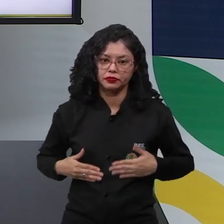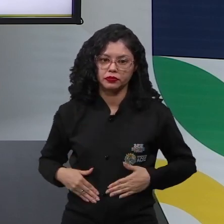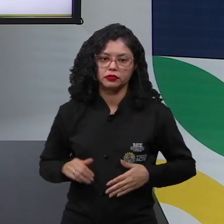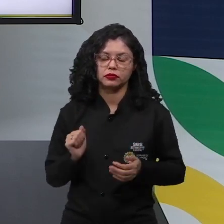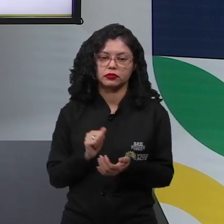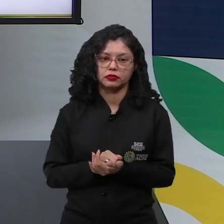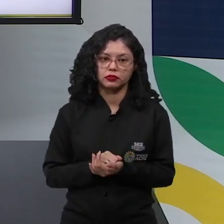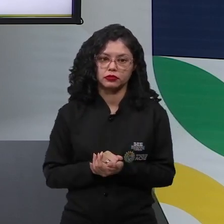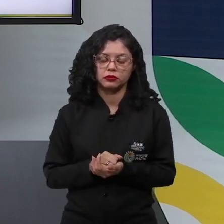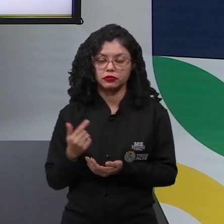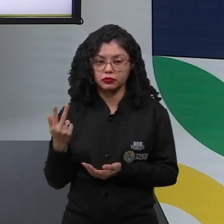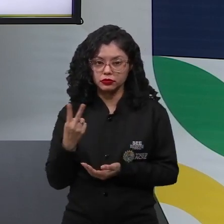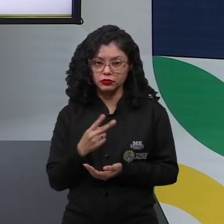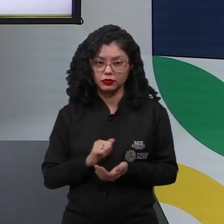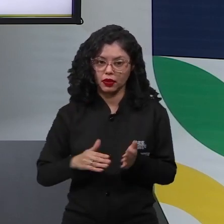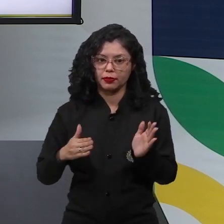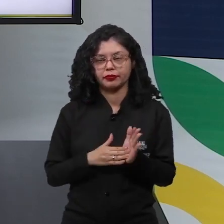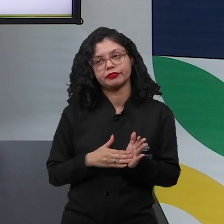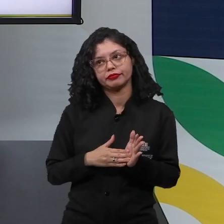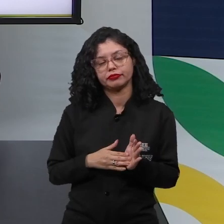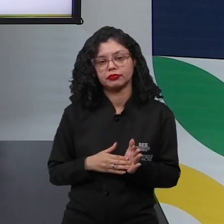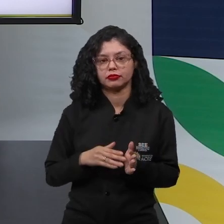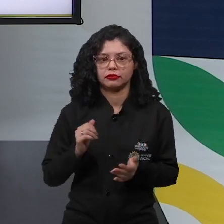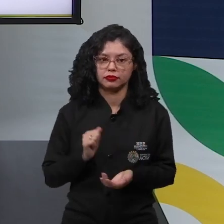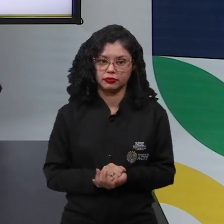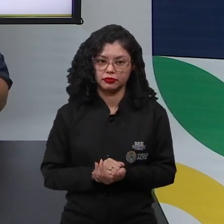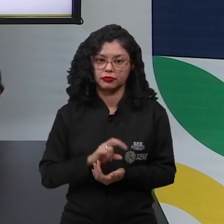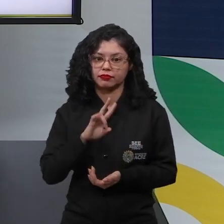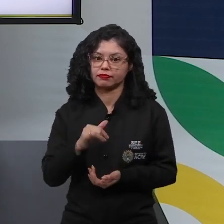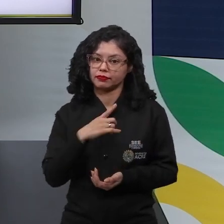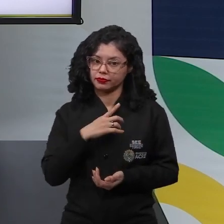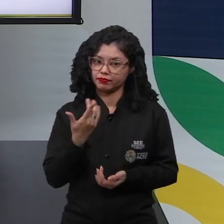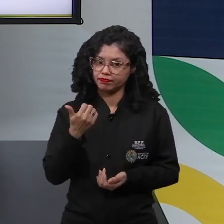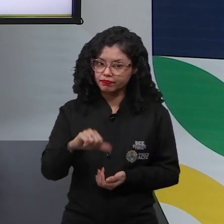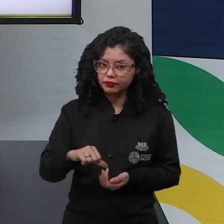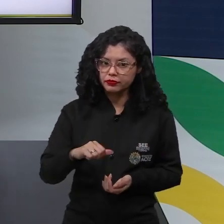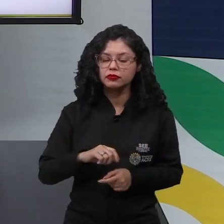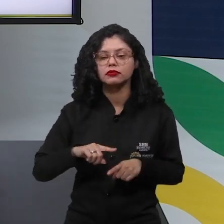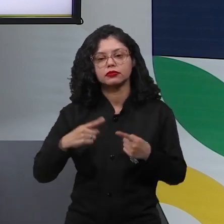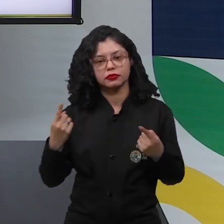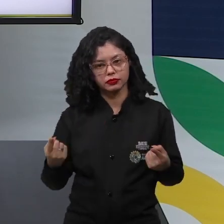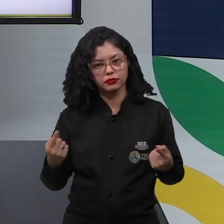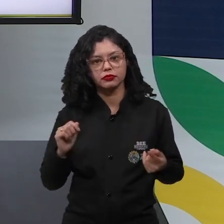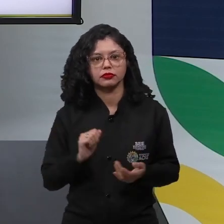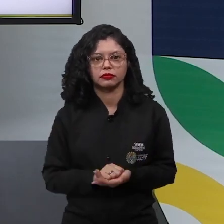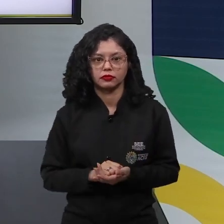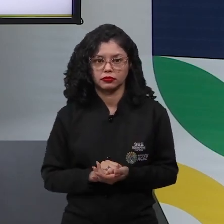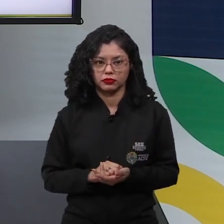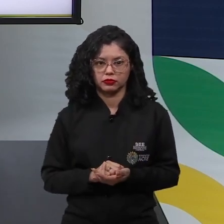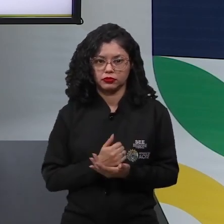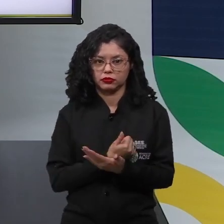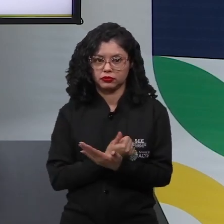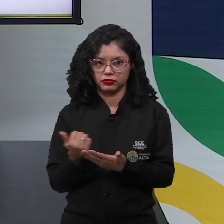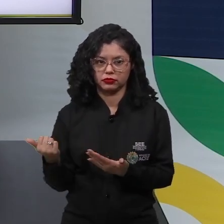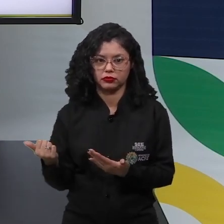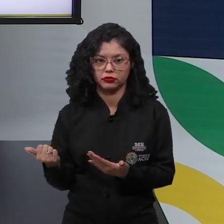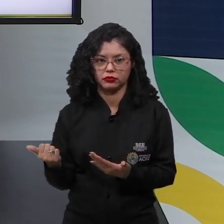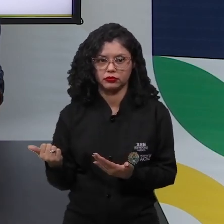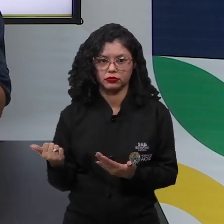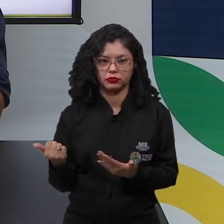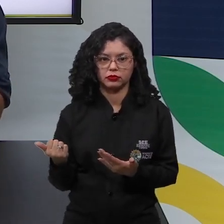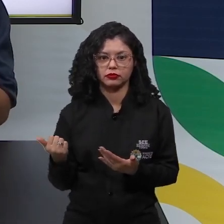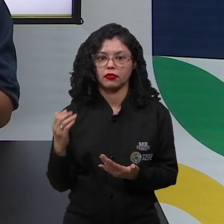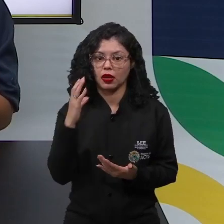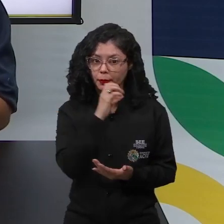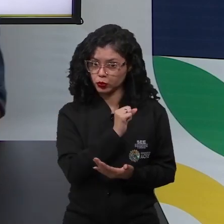panela quente e espera doer, vai se ferir mais. Então, é um